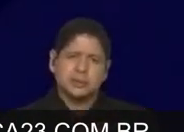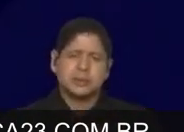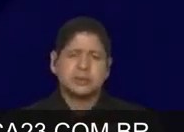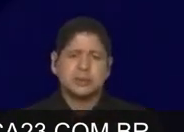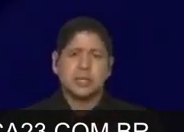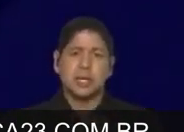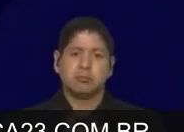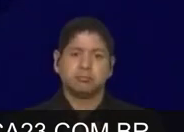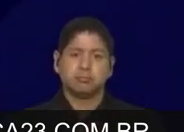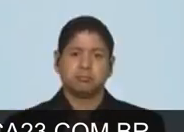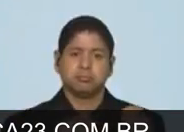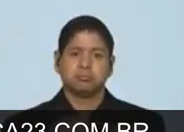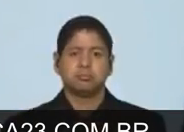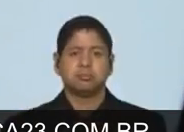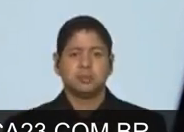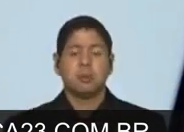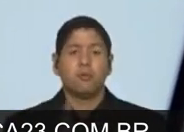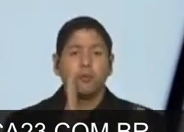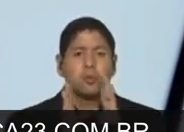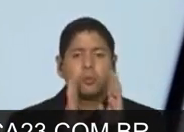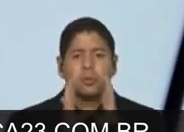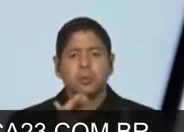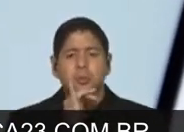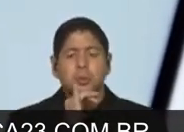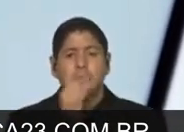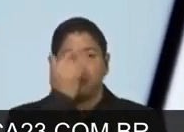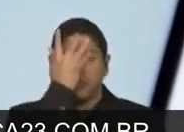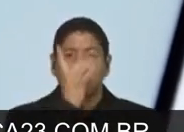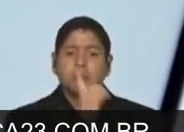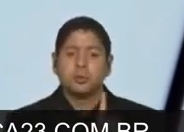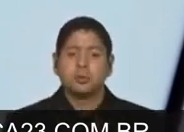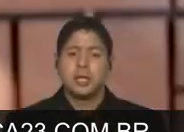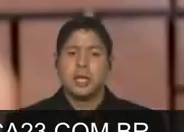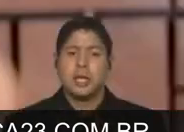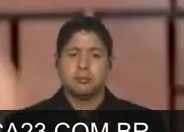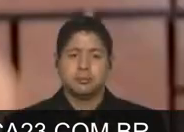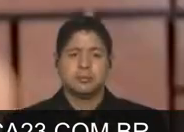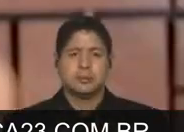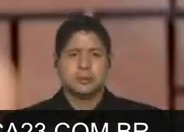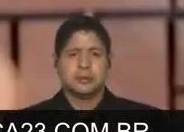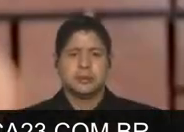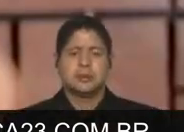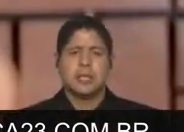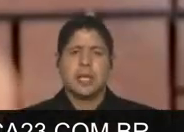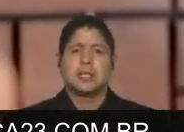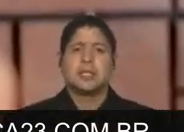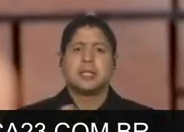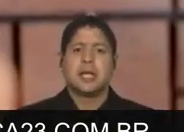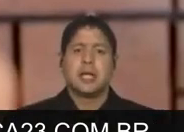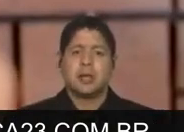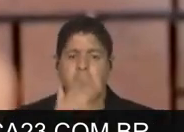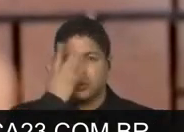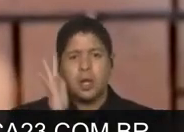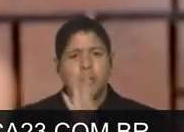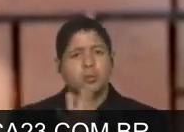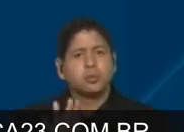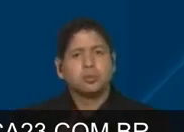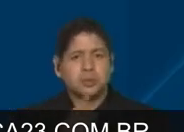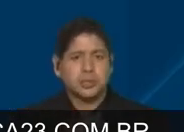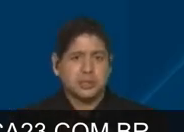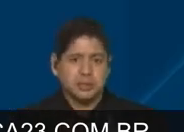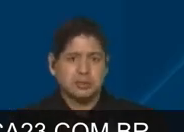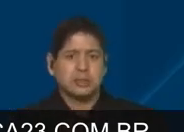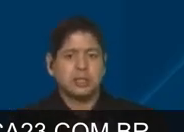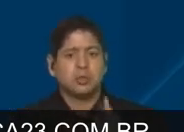nas redes sociais. No Facebook, por exemplo, é fácil encontrar links patrocinados com ofertas de intermediários para quitar